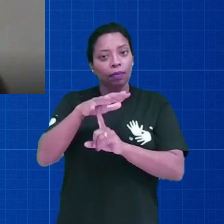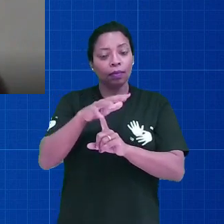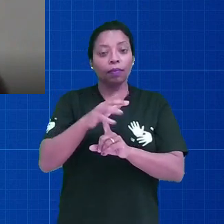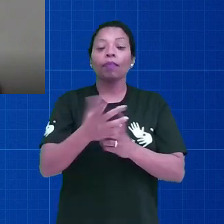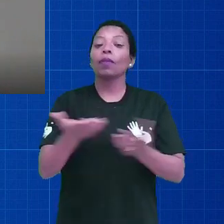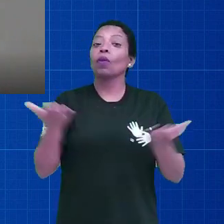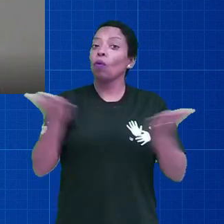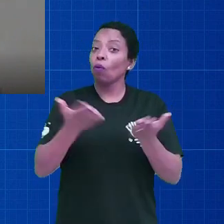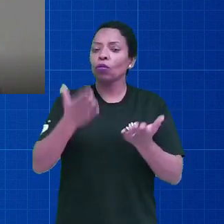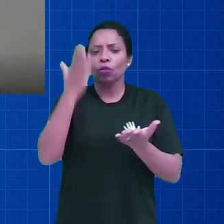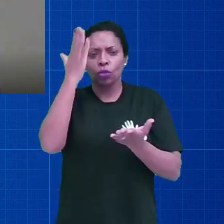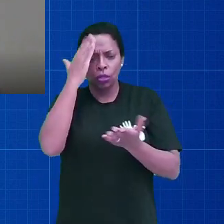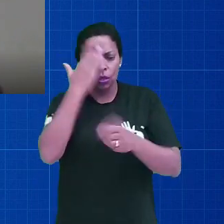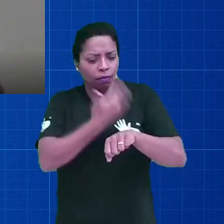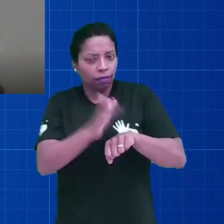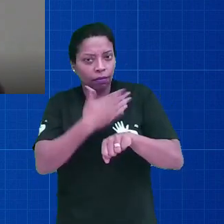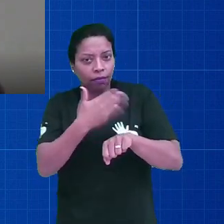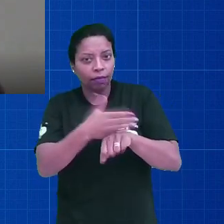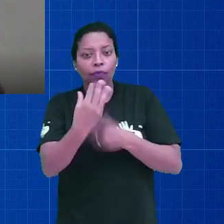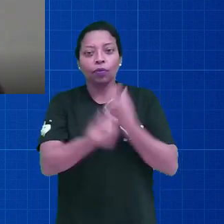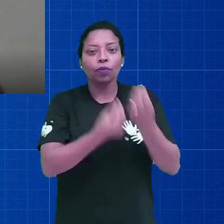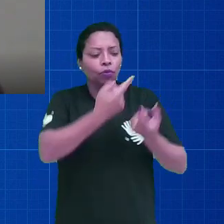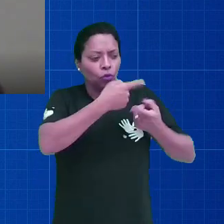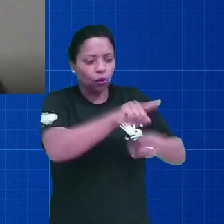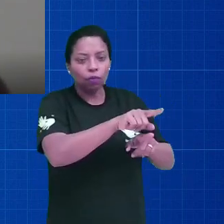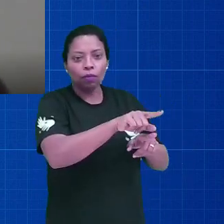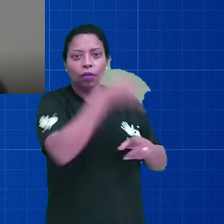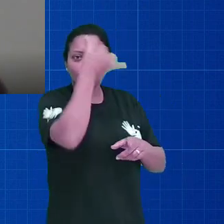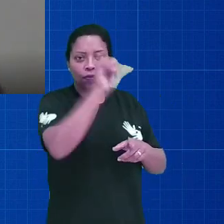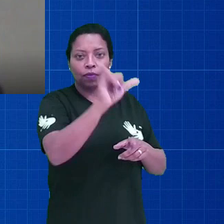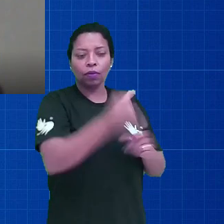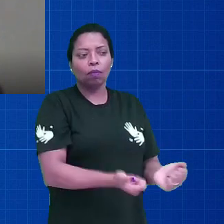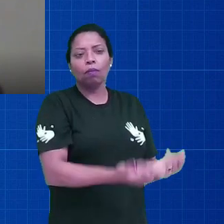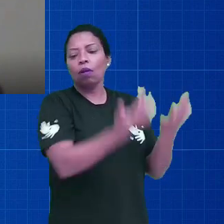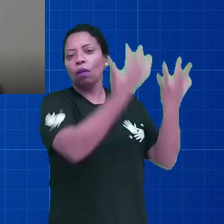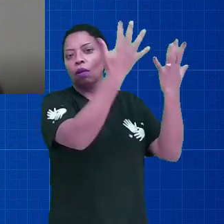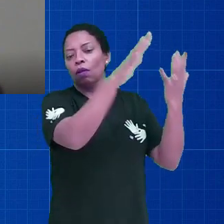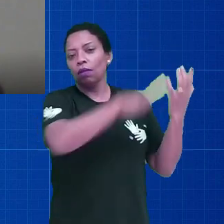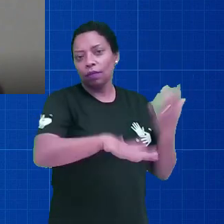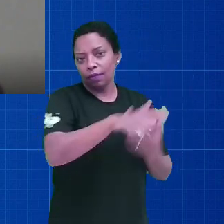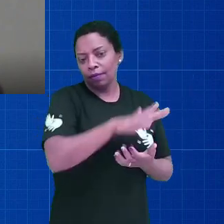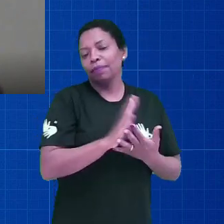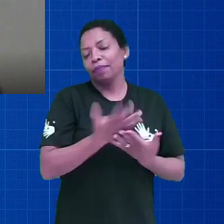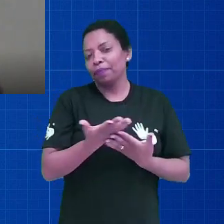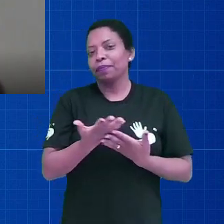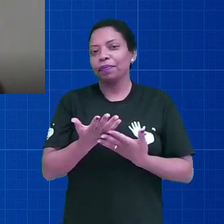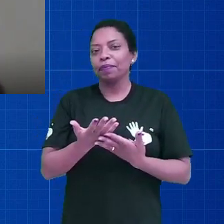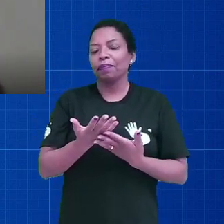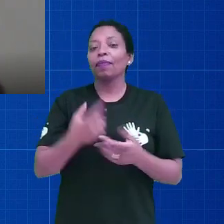incêndios florestais, que é bem diferente dos incêndios que ocorrem em ambientes confinados, e